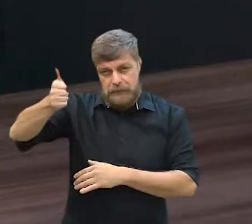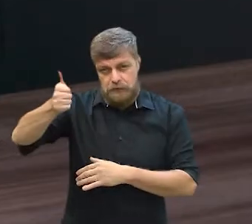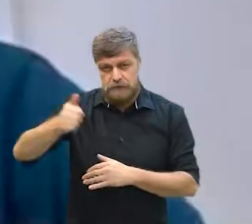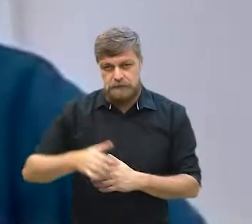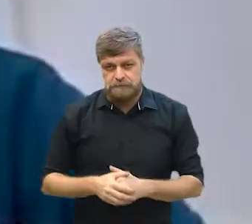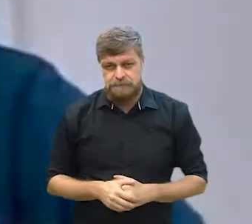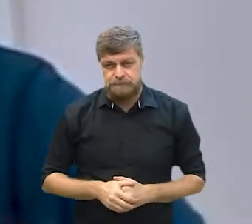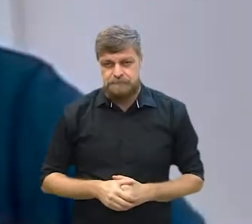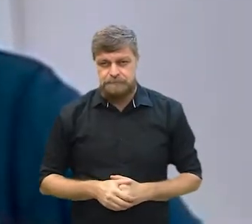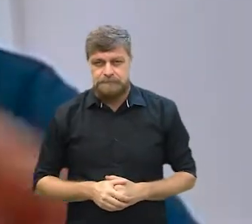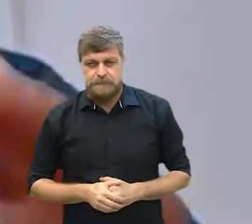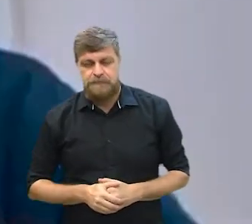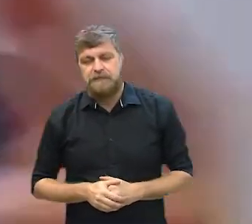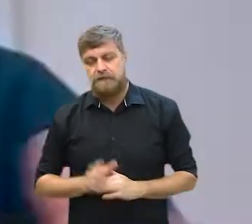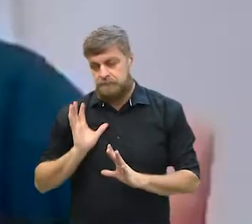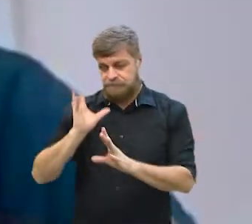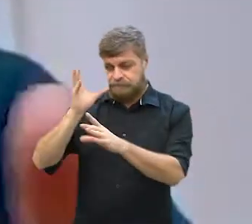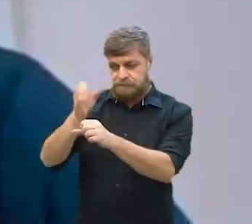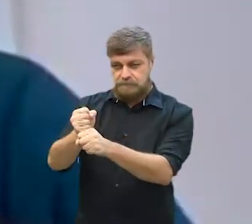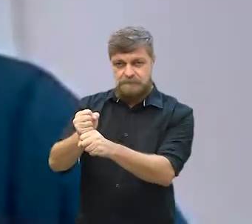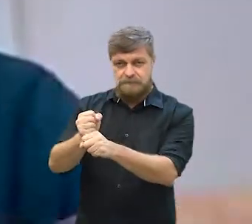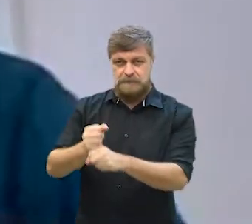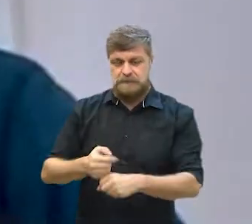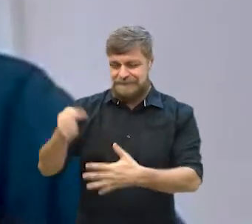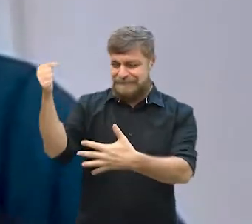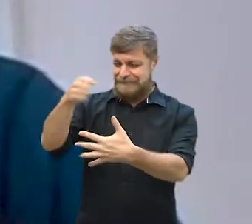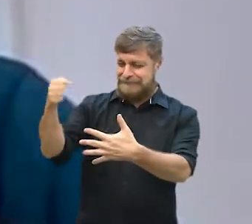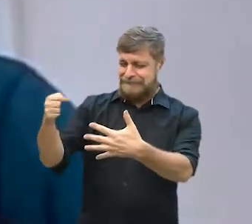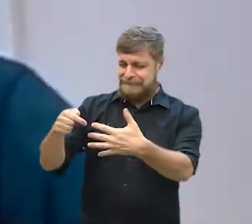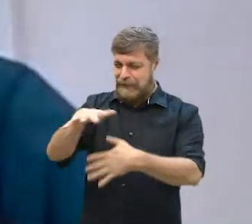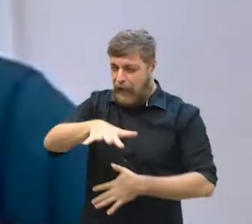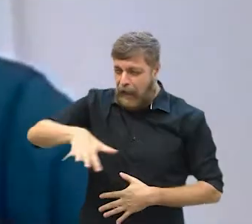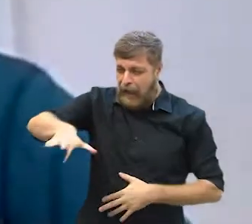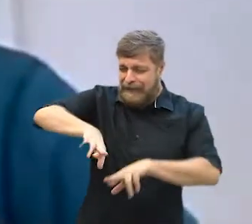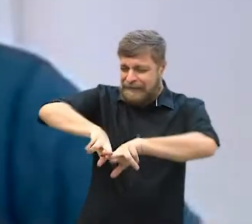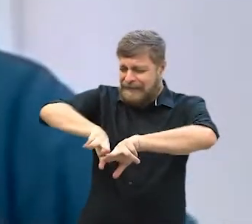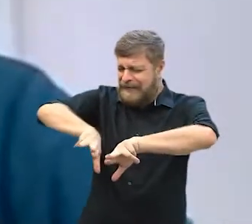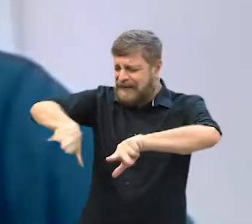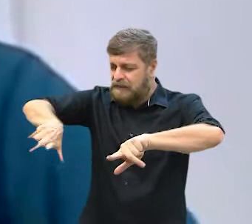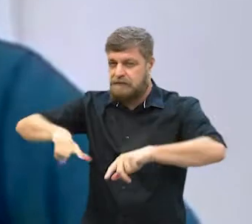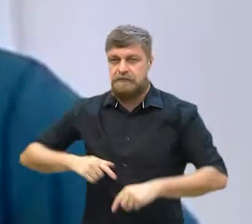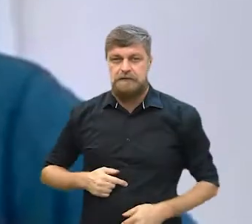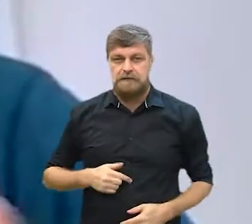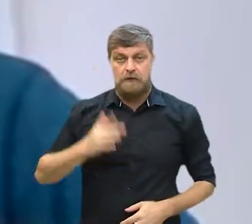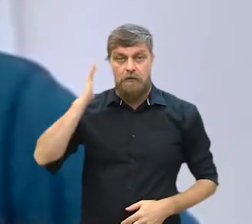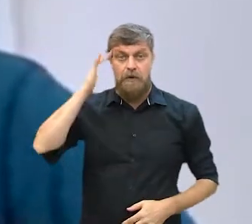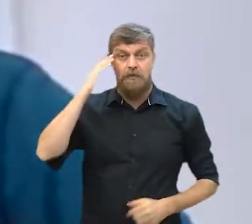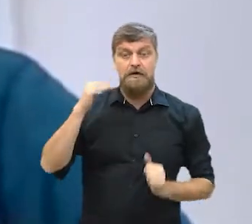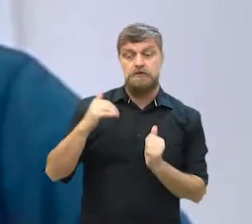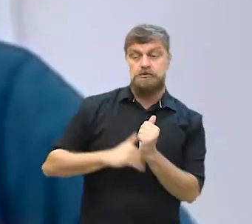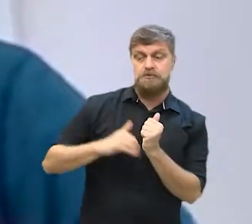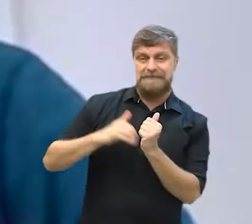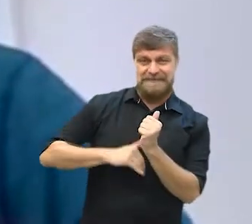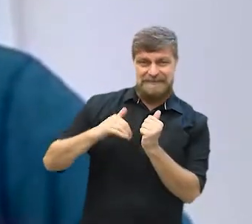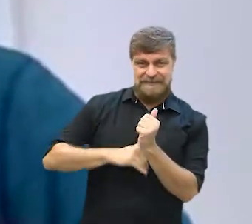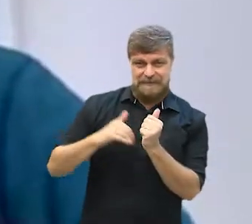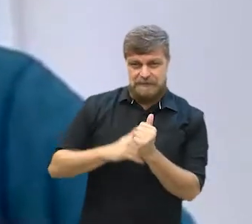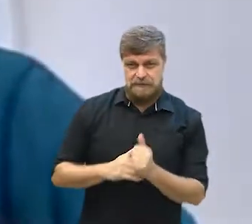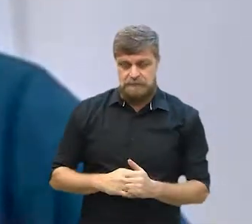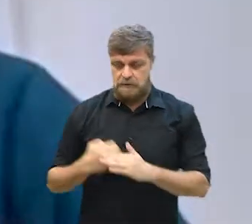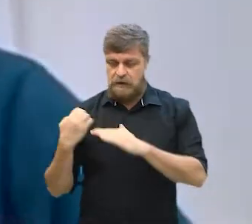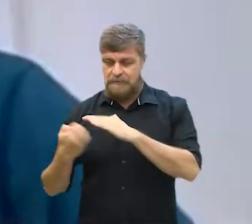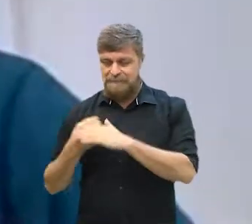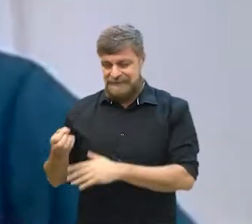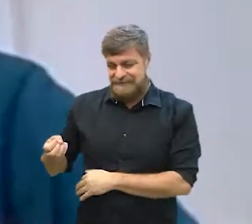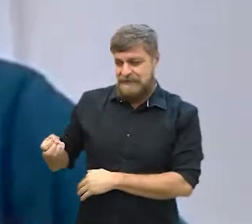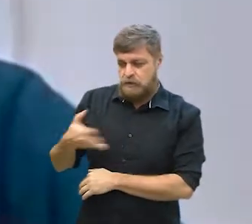melhoria, como no todo, né, em todas as áreas, enfim. Então, eu acho que o segredo, eu acho que o que